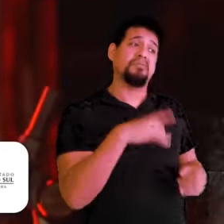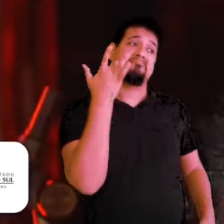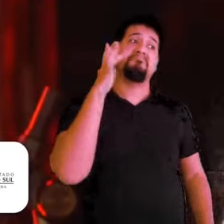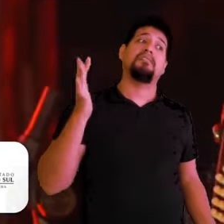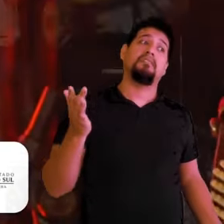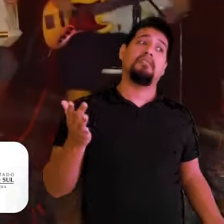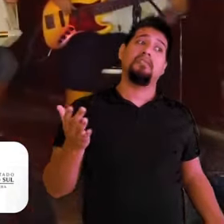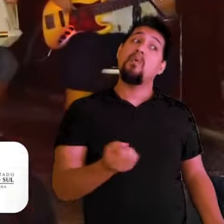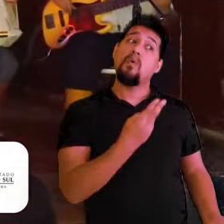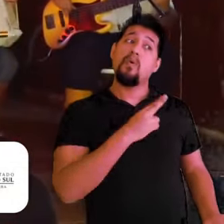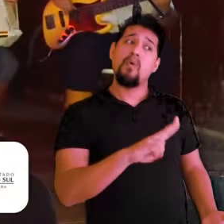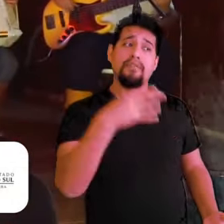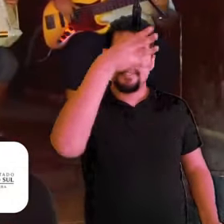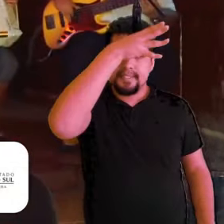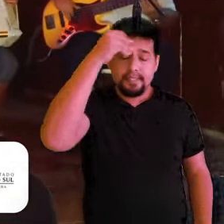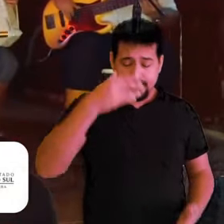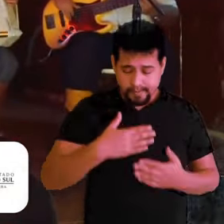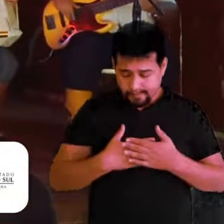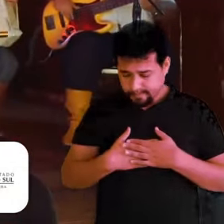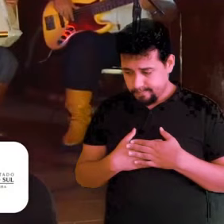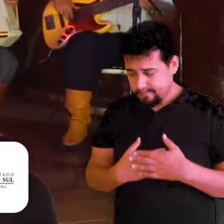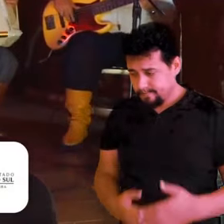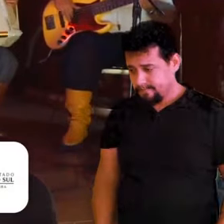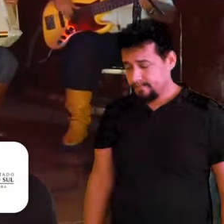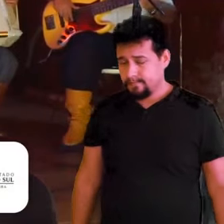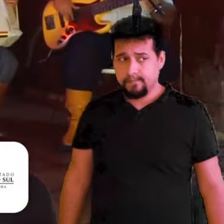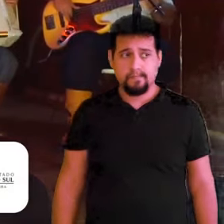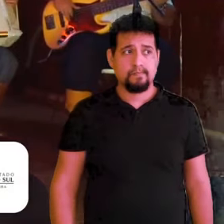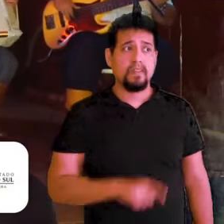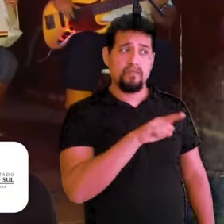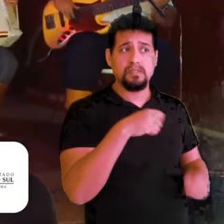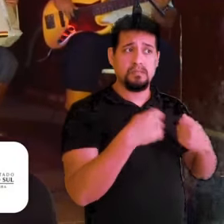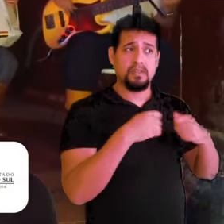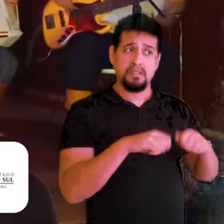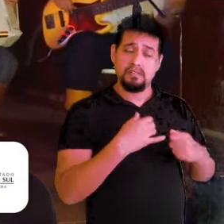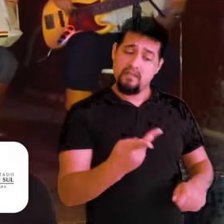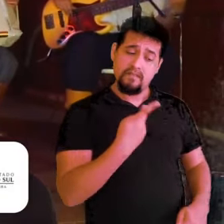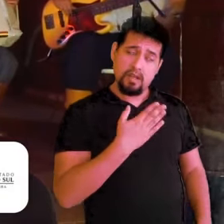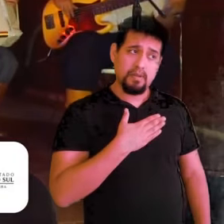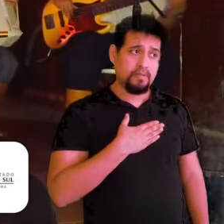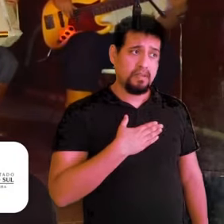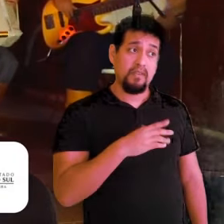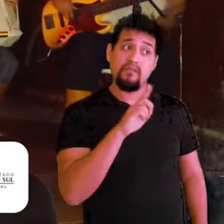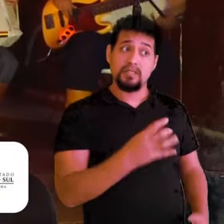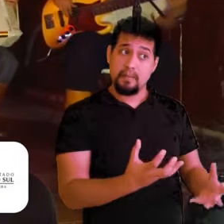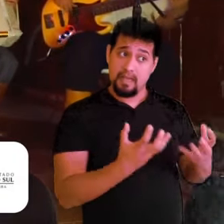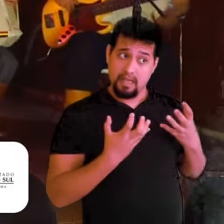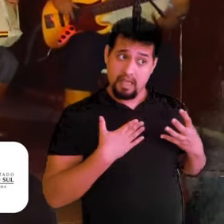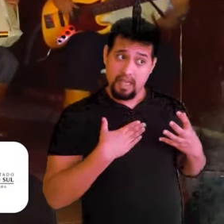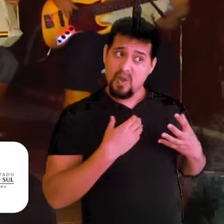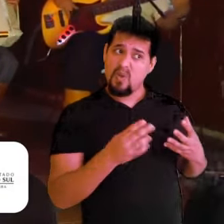vai voltar ou vai me esquecer. Você tem que me dizer se